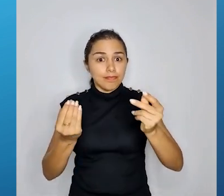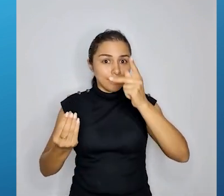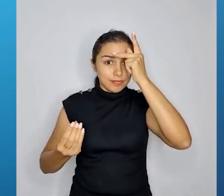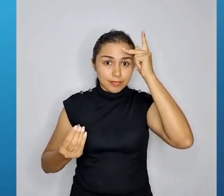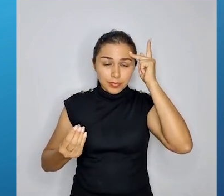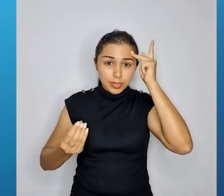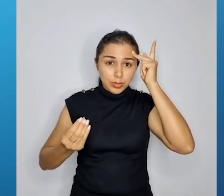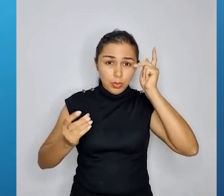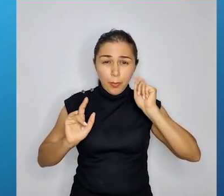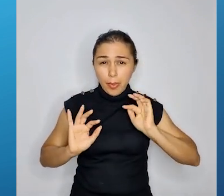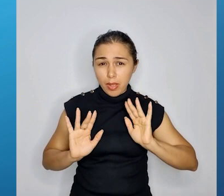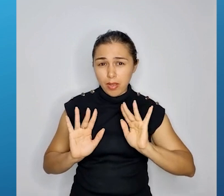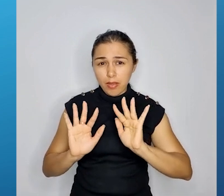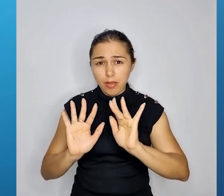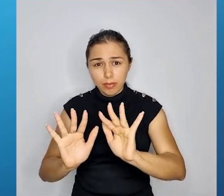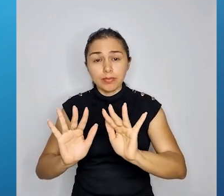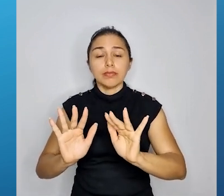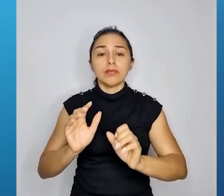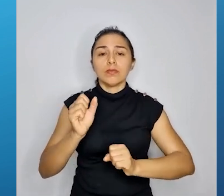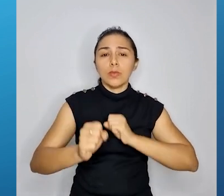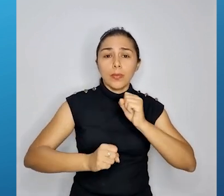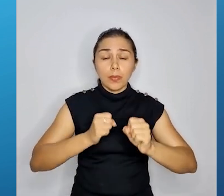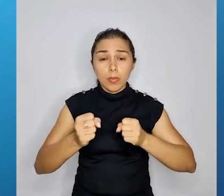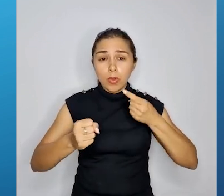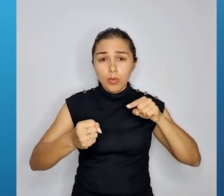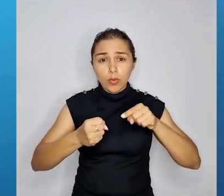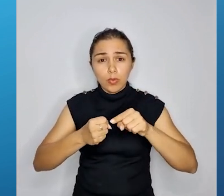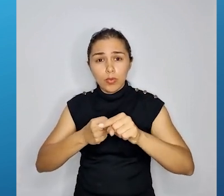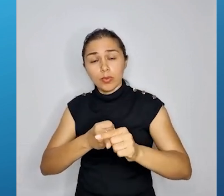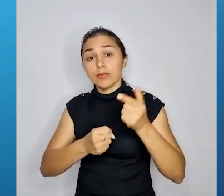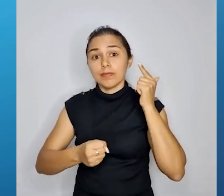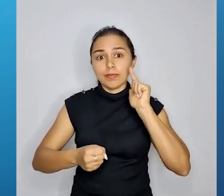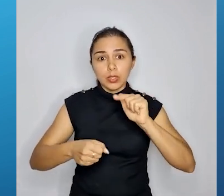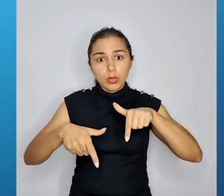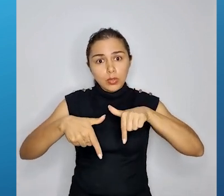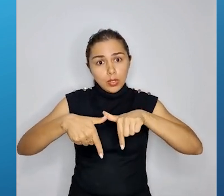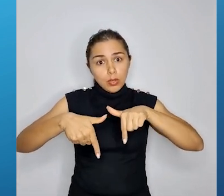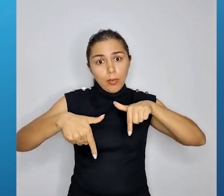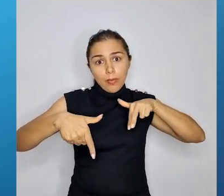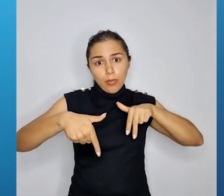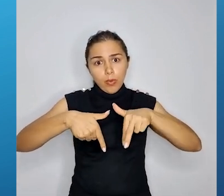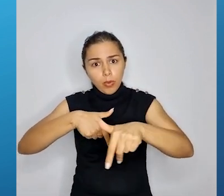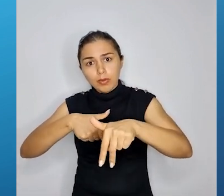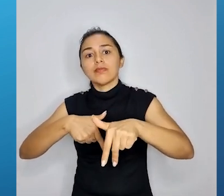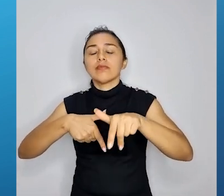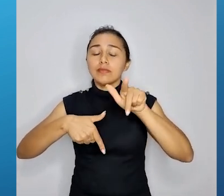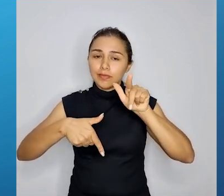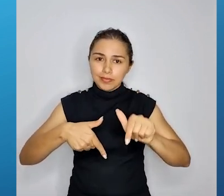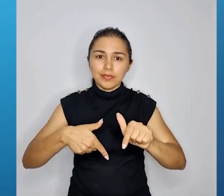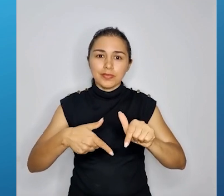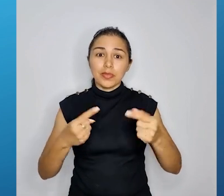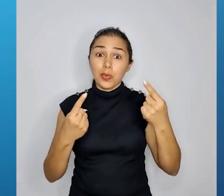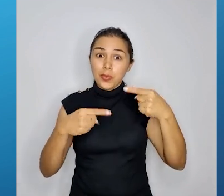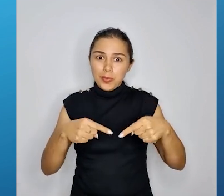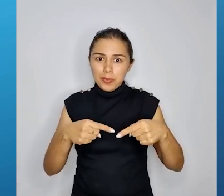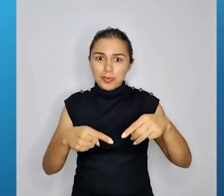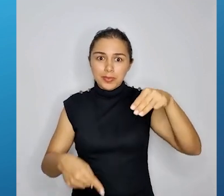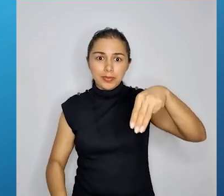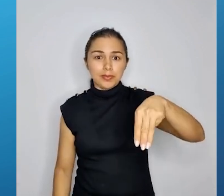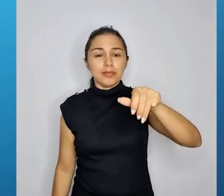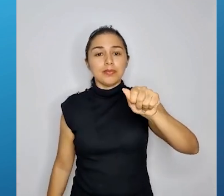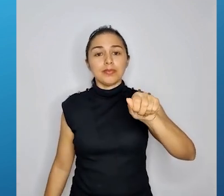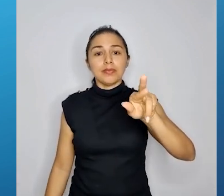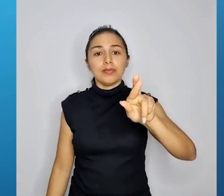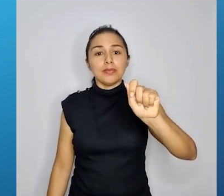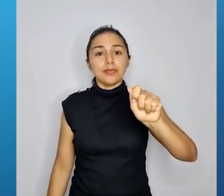passam ali por diversos pontos, né, superam a sua jornada, enfim, essas são as provas de maratona. Aquela que te